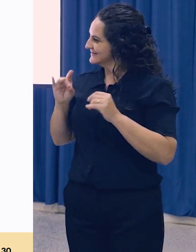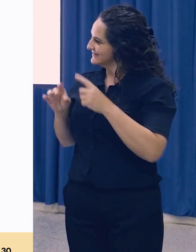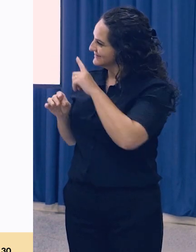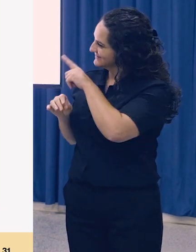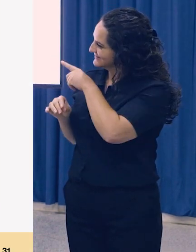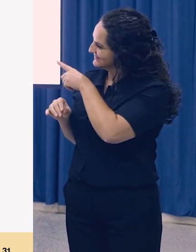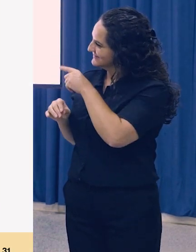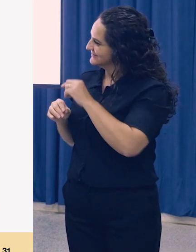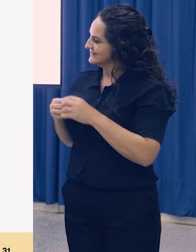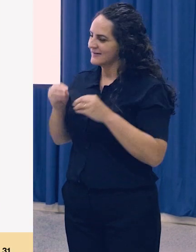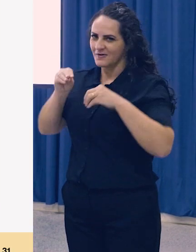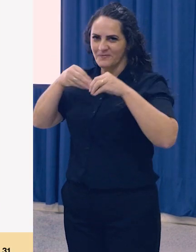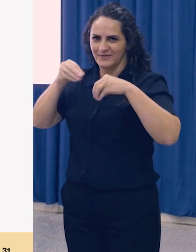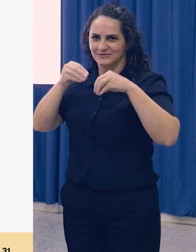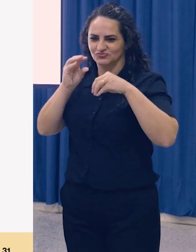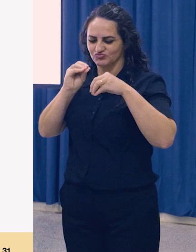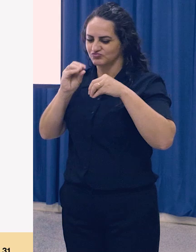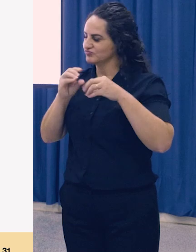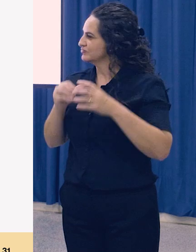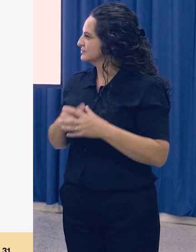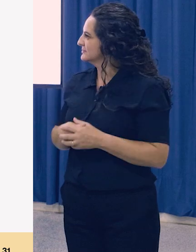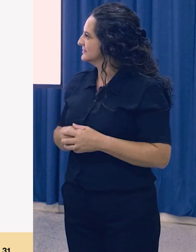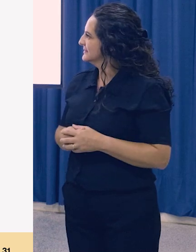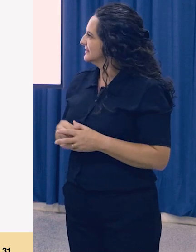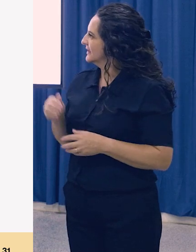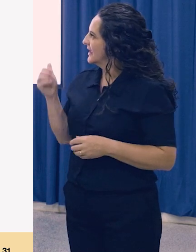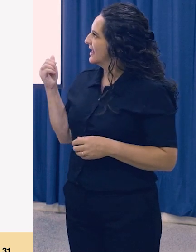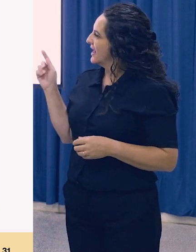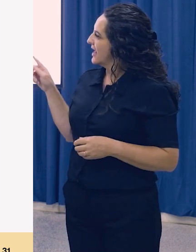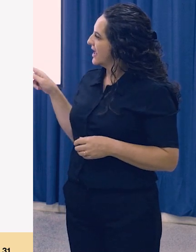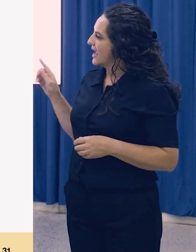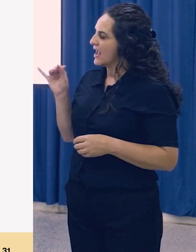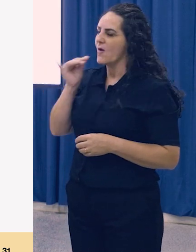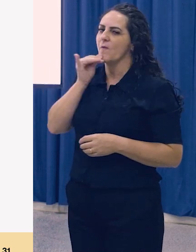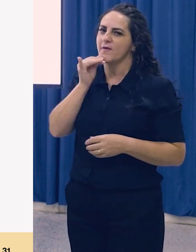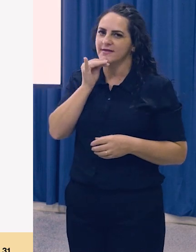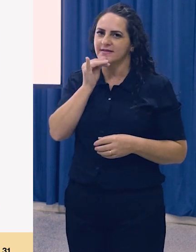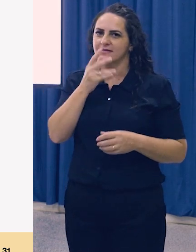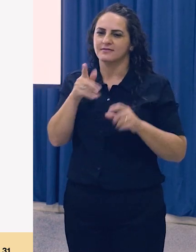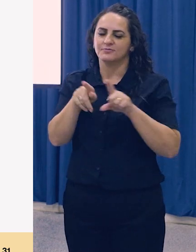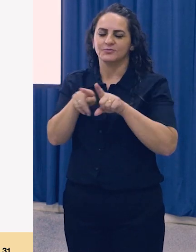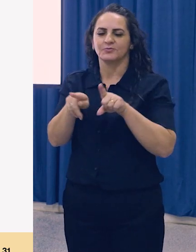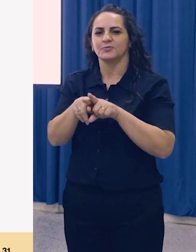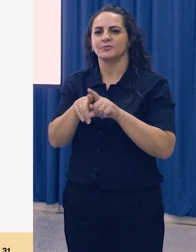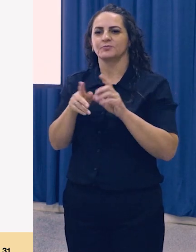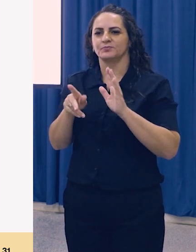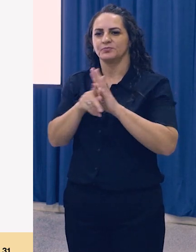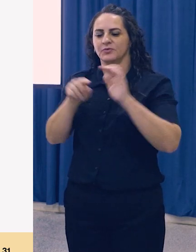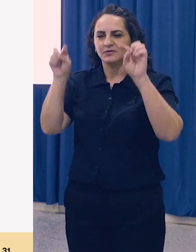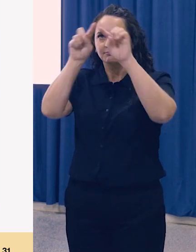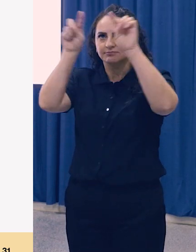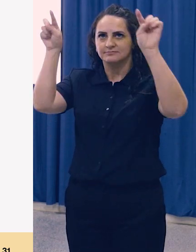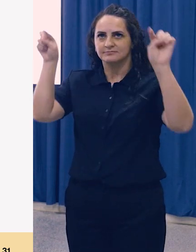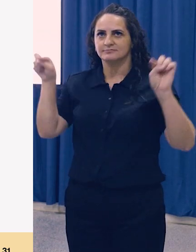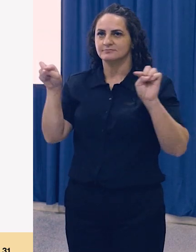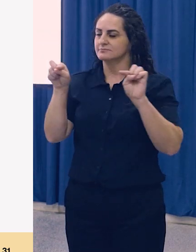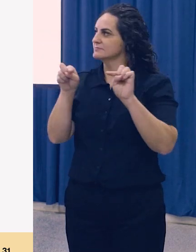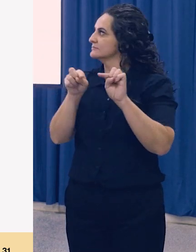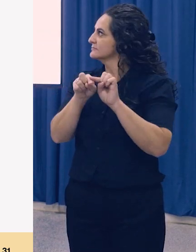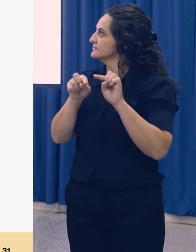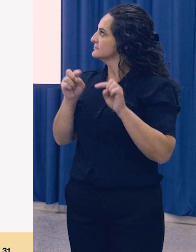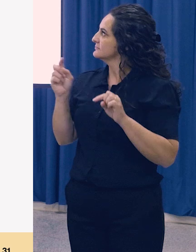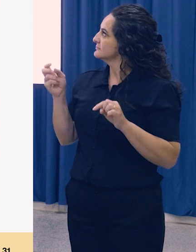experiência a mais. Aqui são exemplos de outdoor. Esse aqui do Drácula são